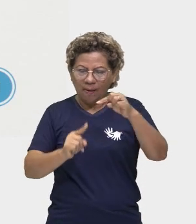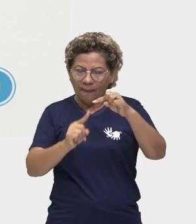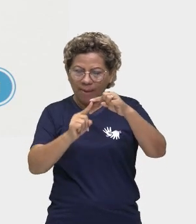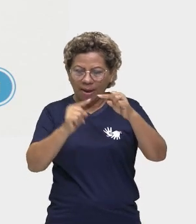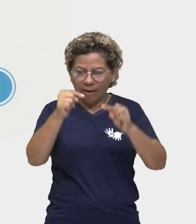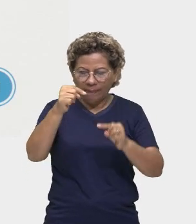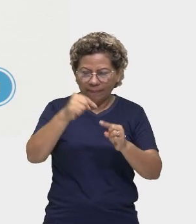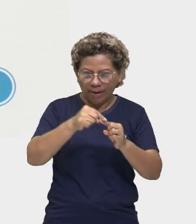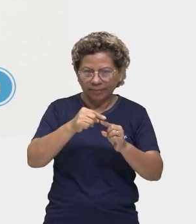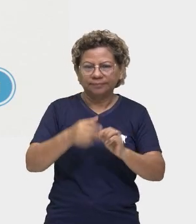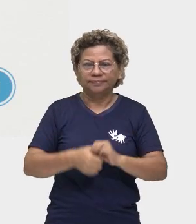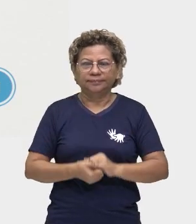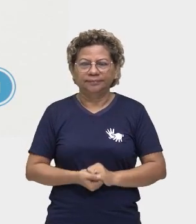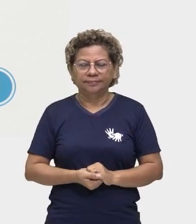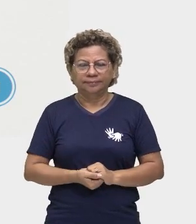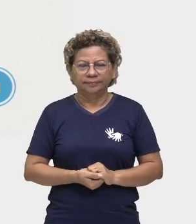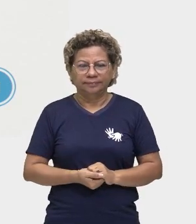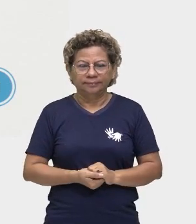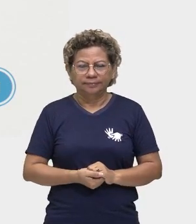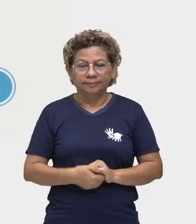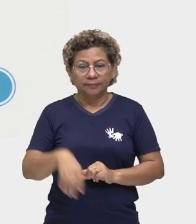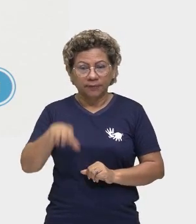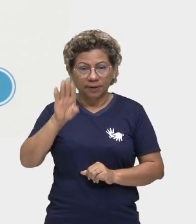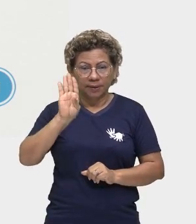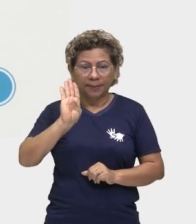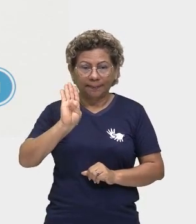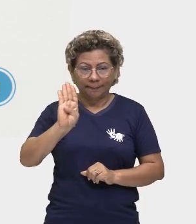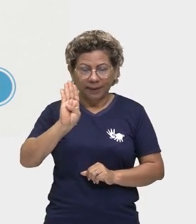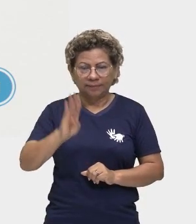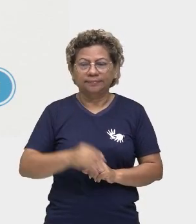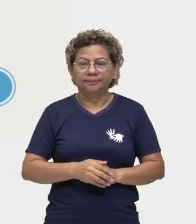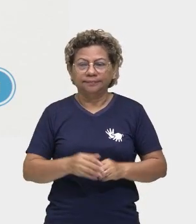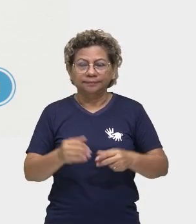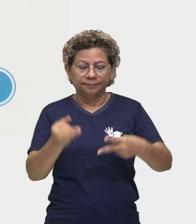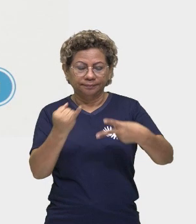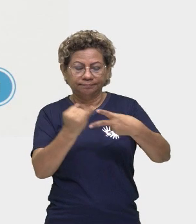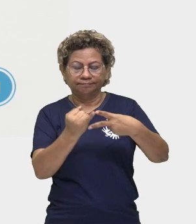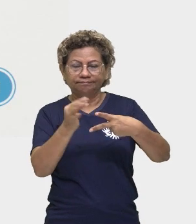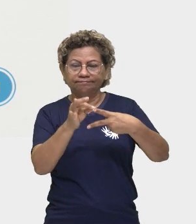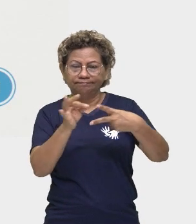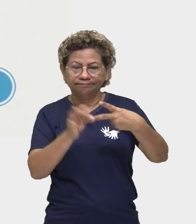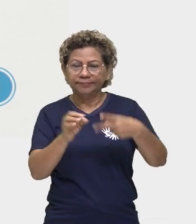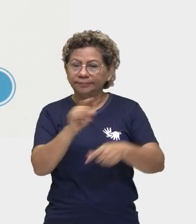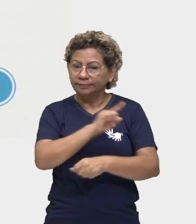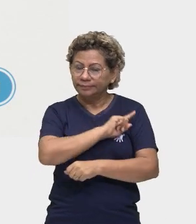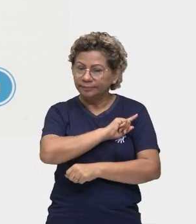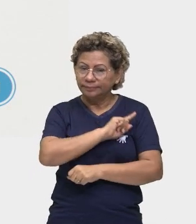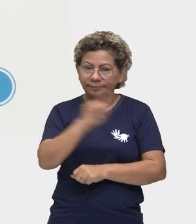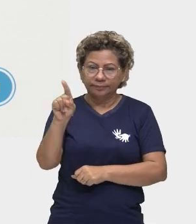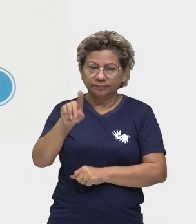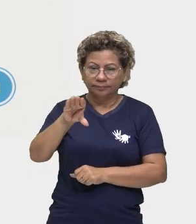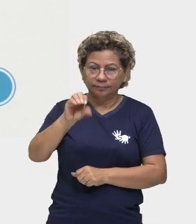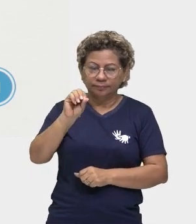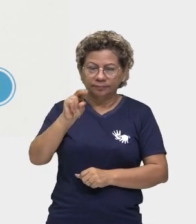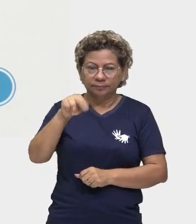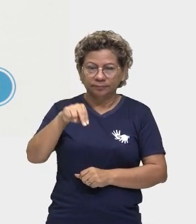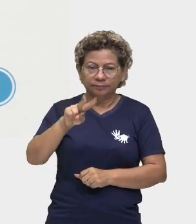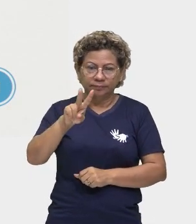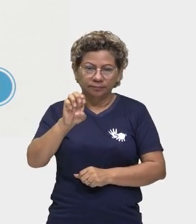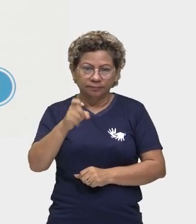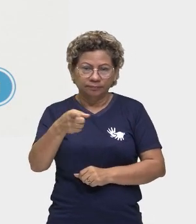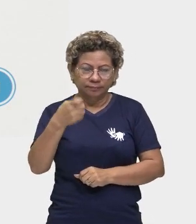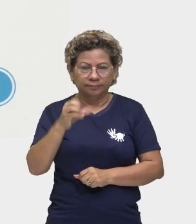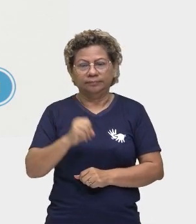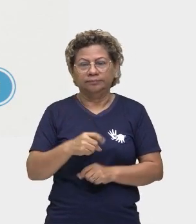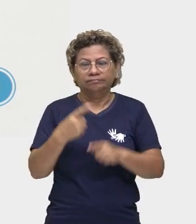Letra B. Um polígono é chamado de não convexo quando dados os pontos A e B, nem todos